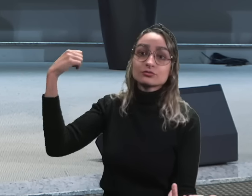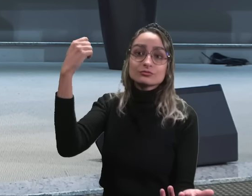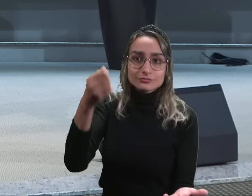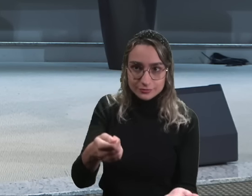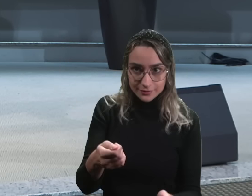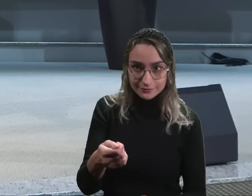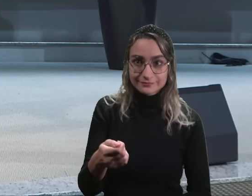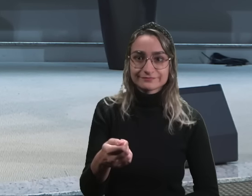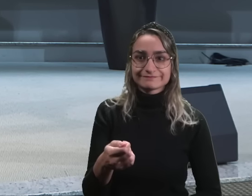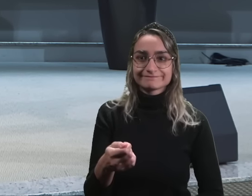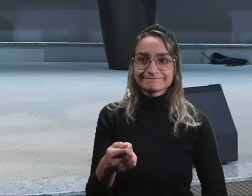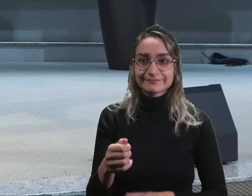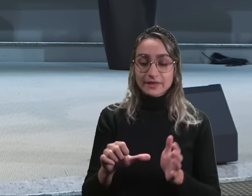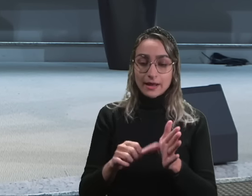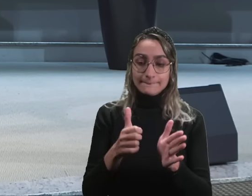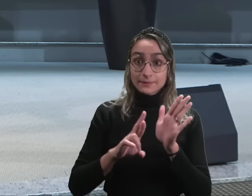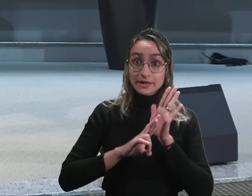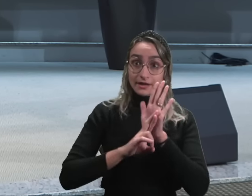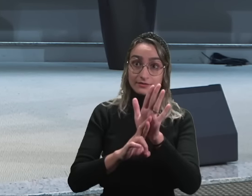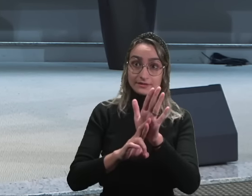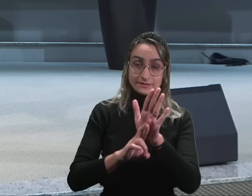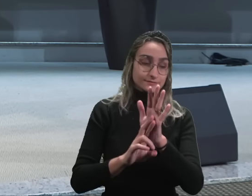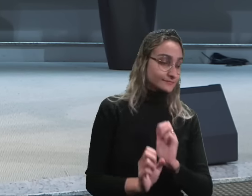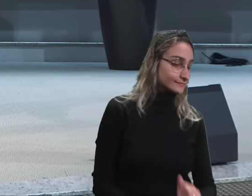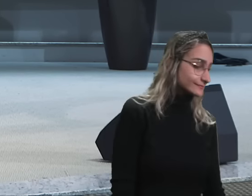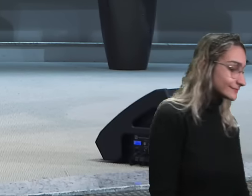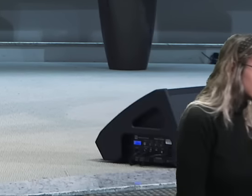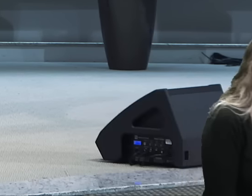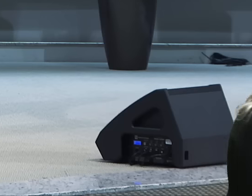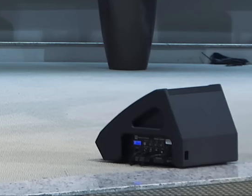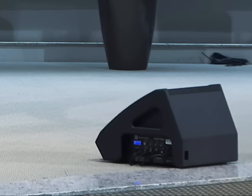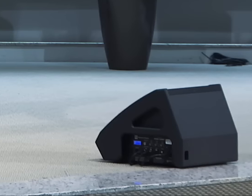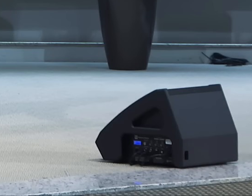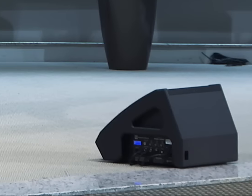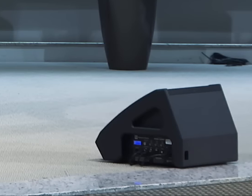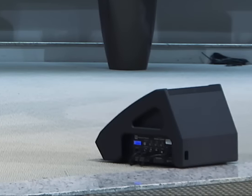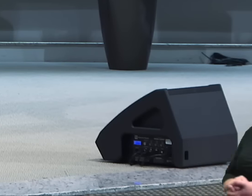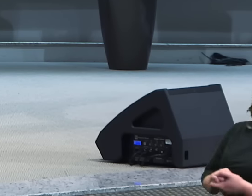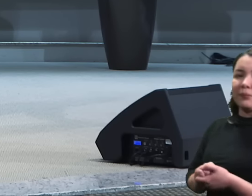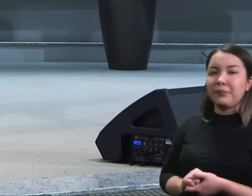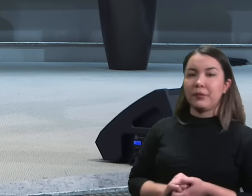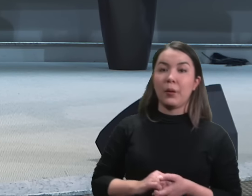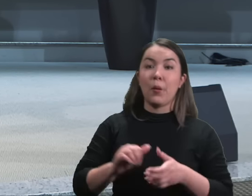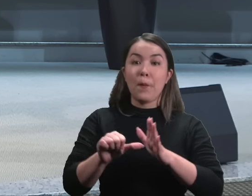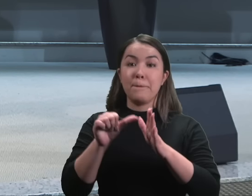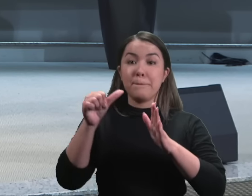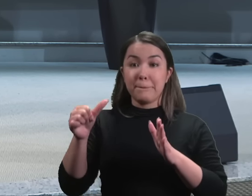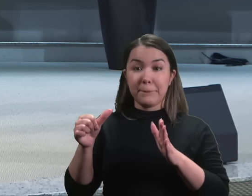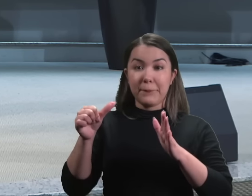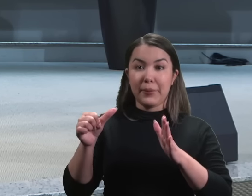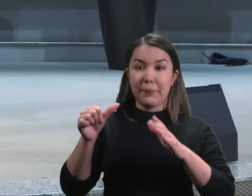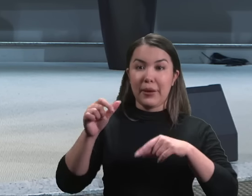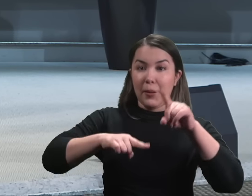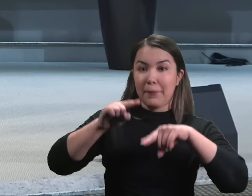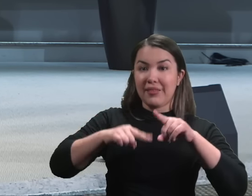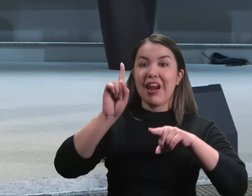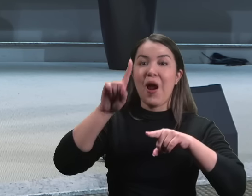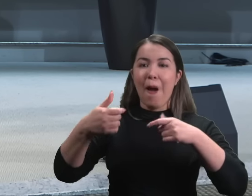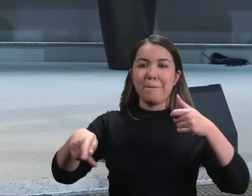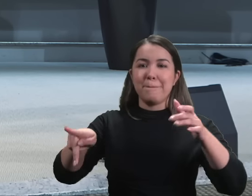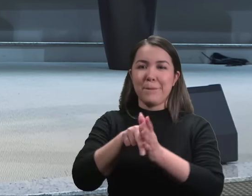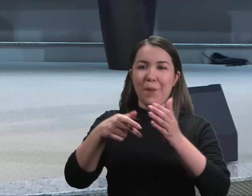dá a primeira revelação do primeiro móvel e o primeiro móvel é a arca da aliança e notem o que diz a Bíblia